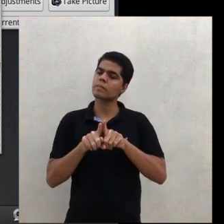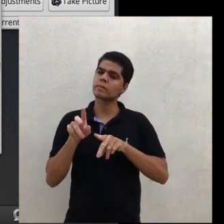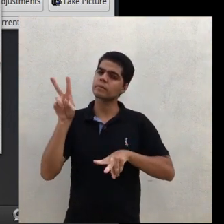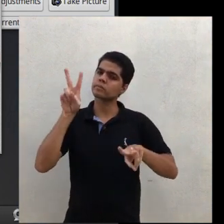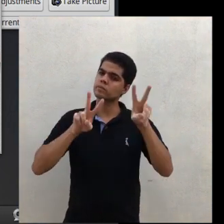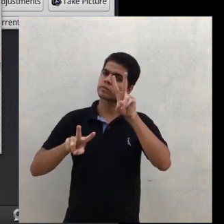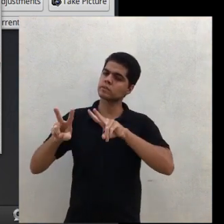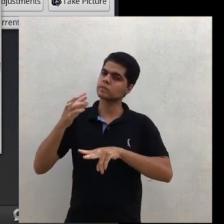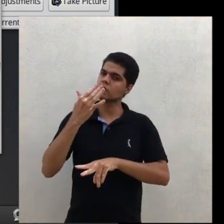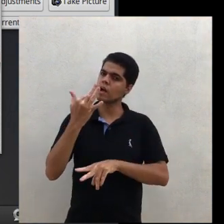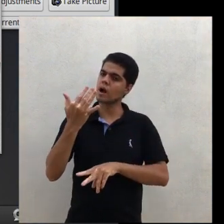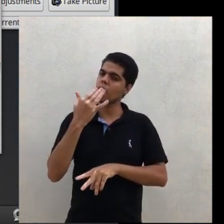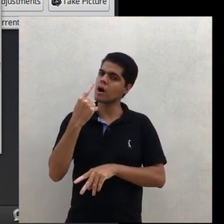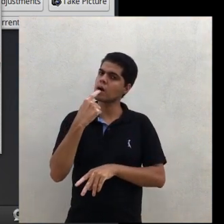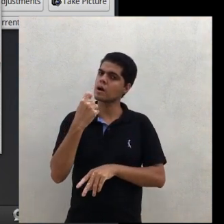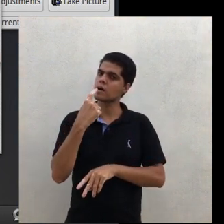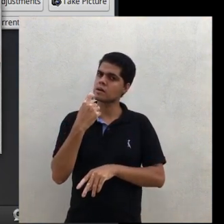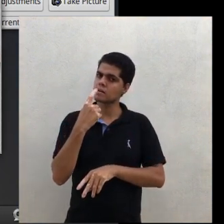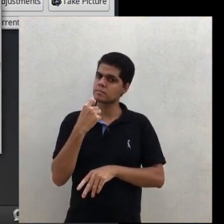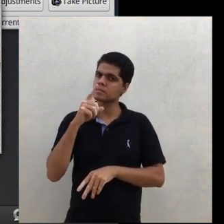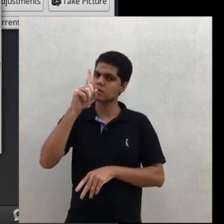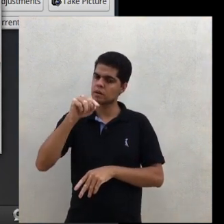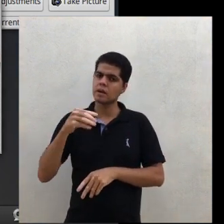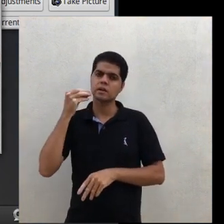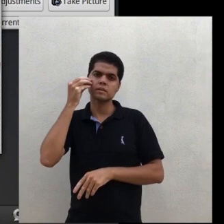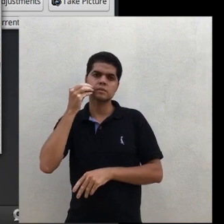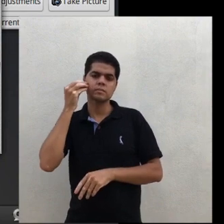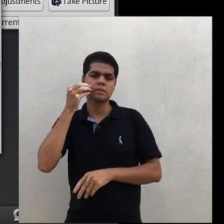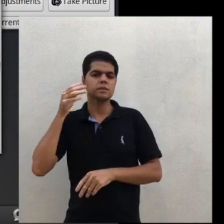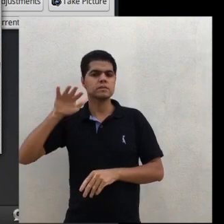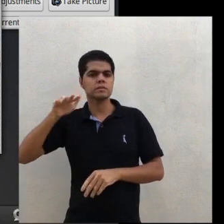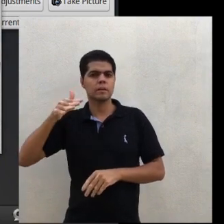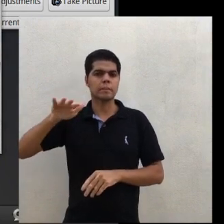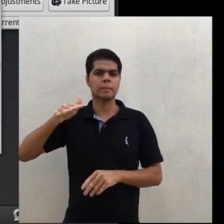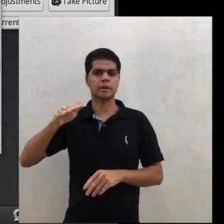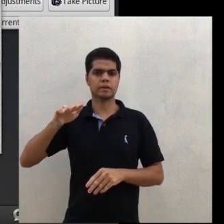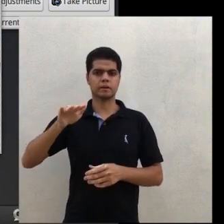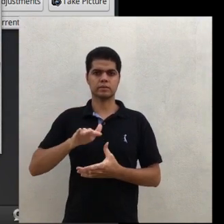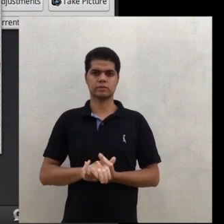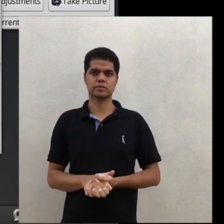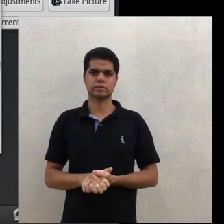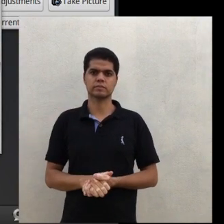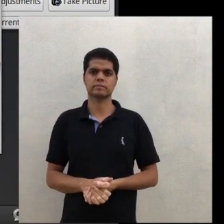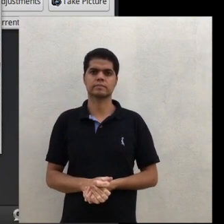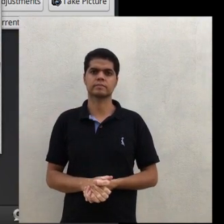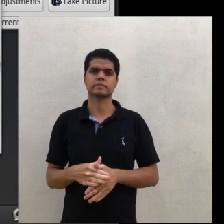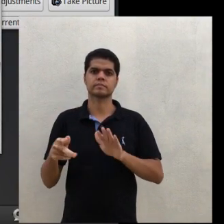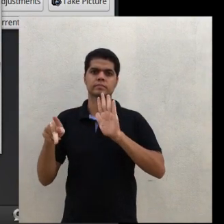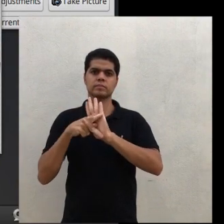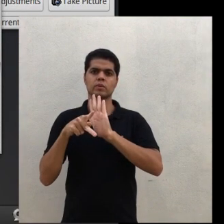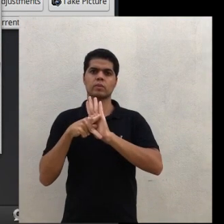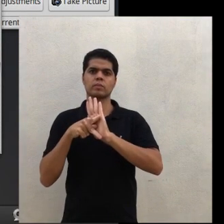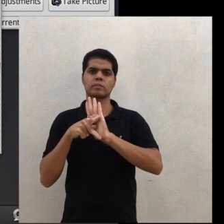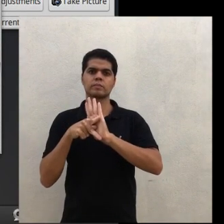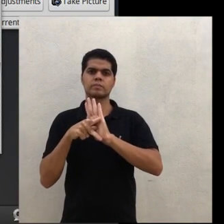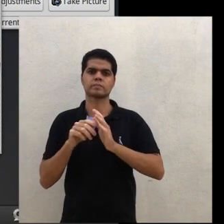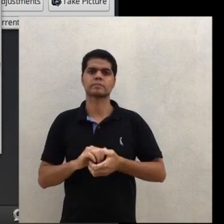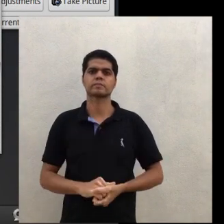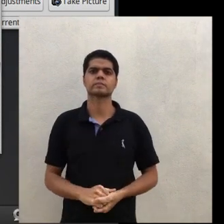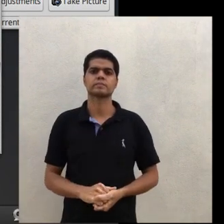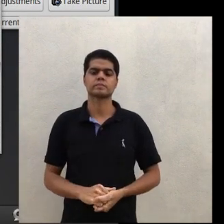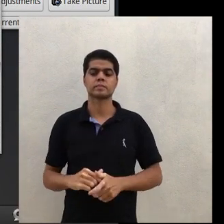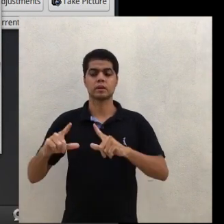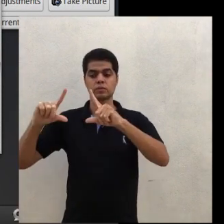aquele triângulo da experiência média. Da mesma forma que a experiência alta, ele vai